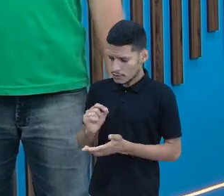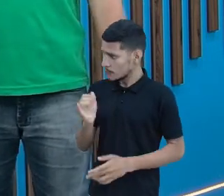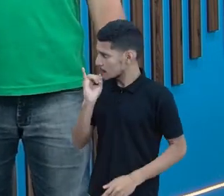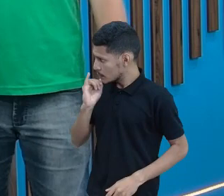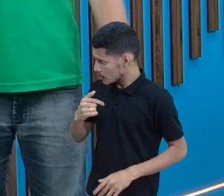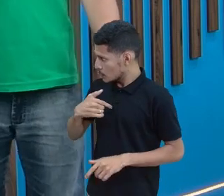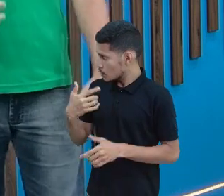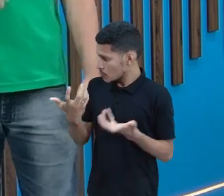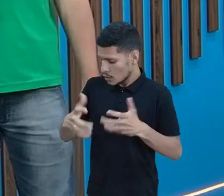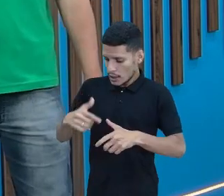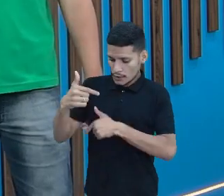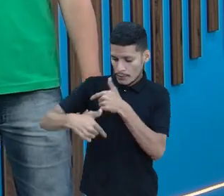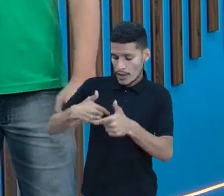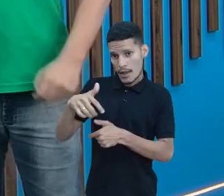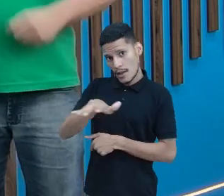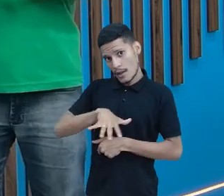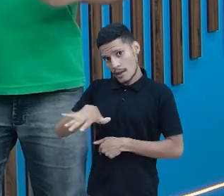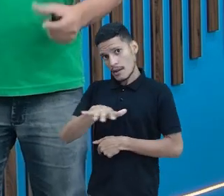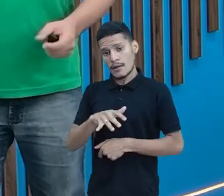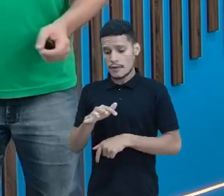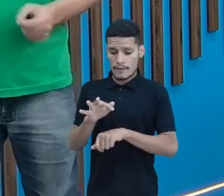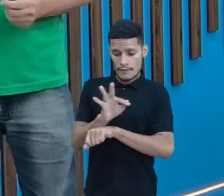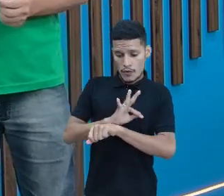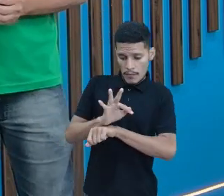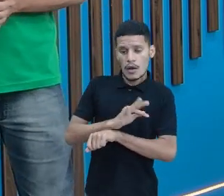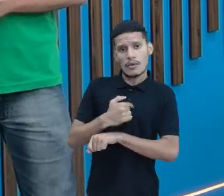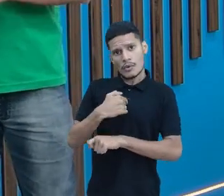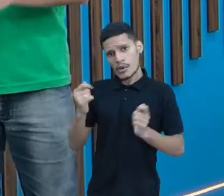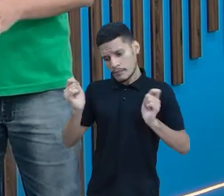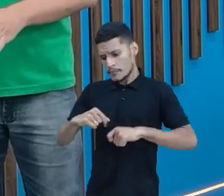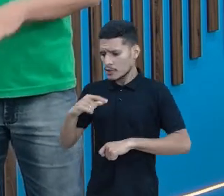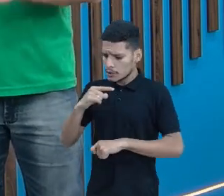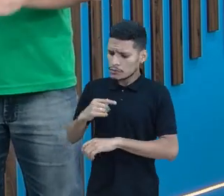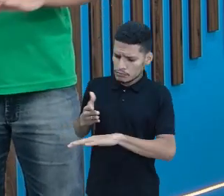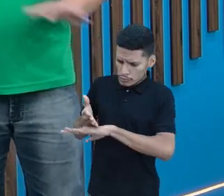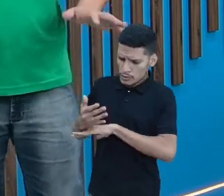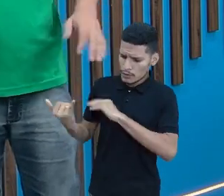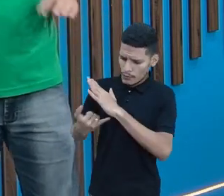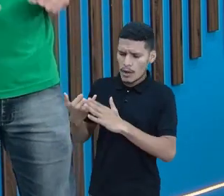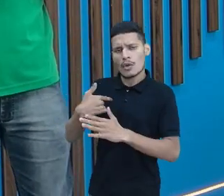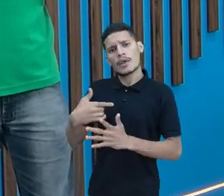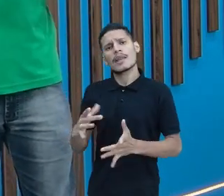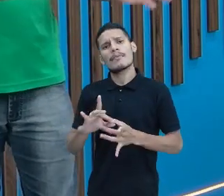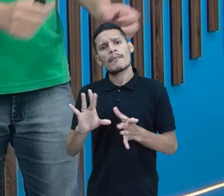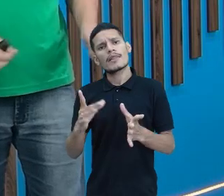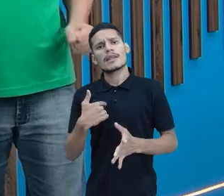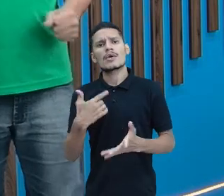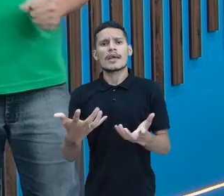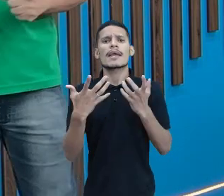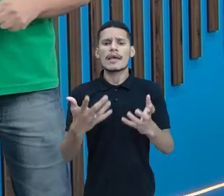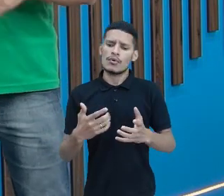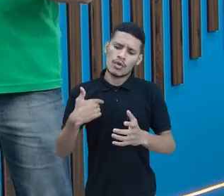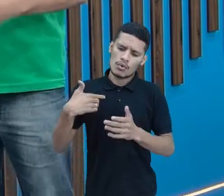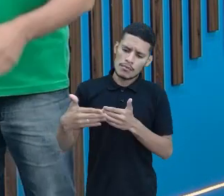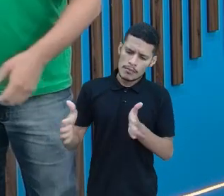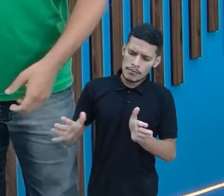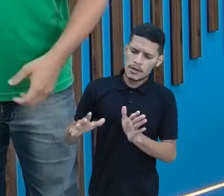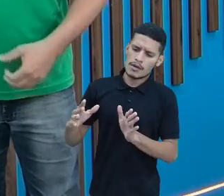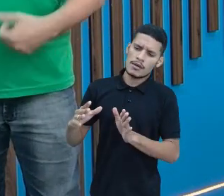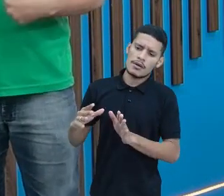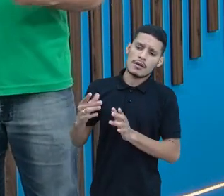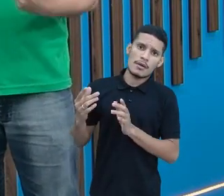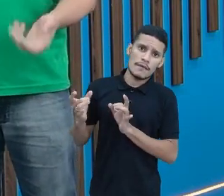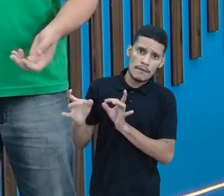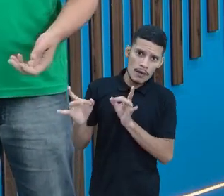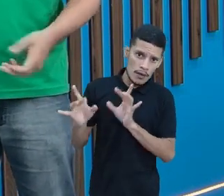mercado formal, tenho minha profissão, tenho a possibilidade de arrumar um emprego, mas eu quero ter mais liberdade, eu vou abrir meu negócio, eu